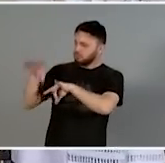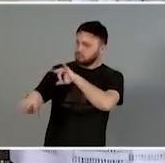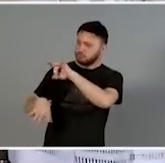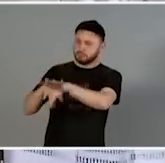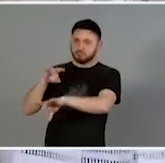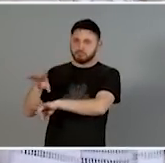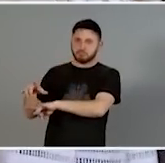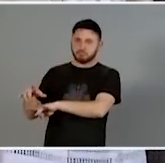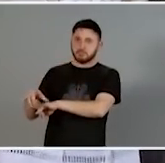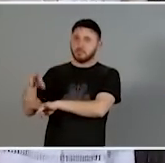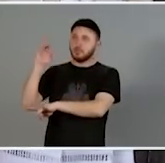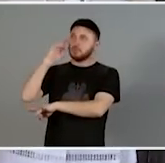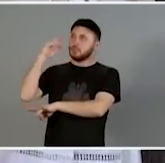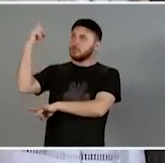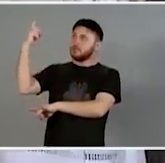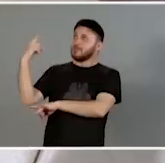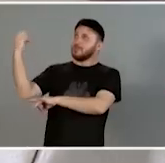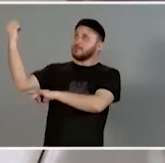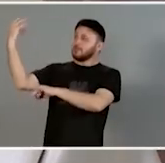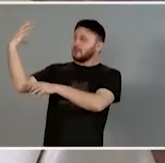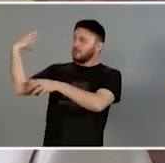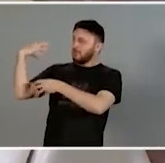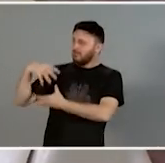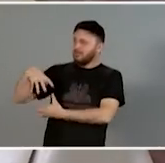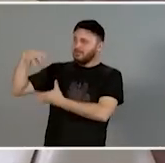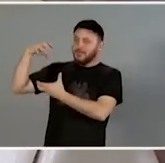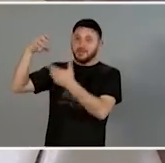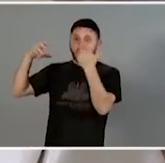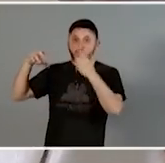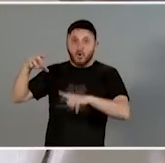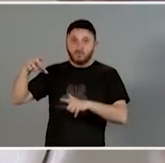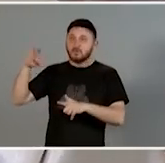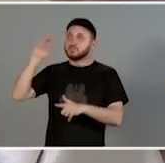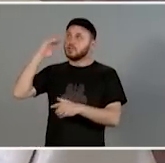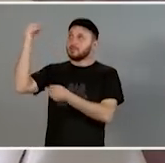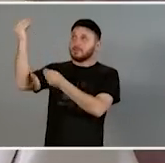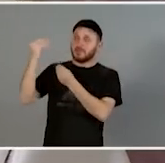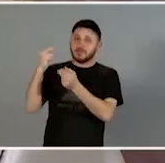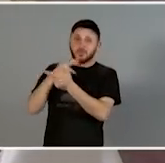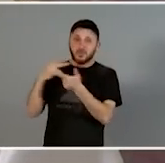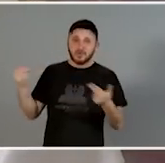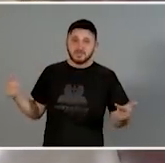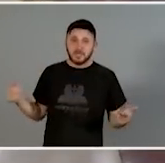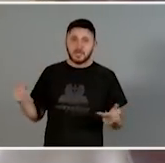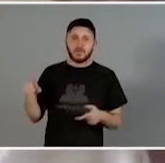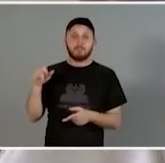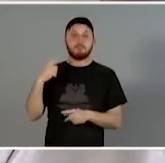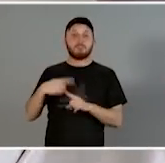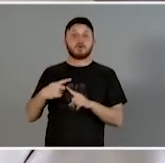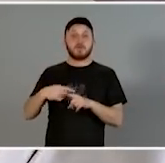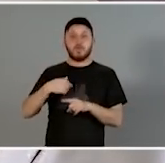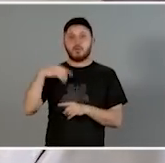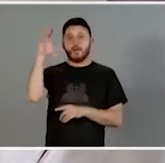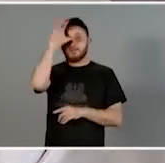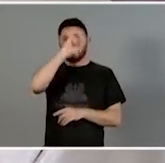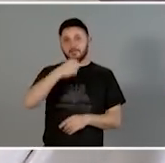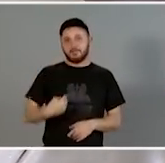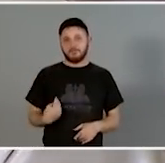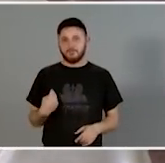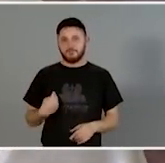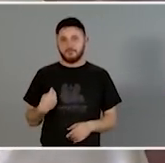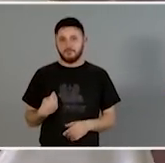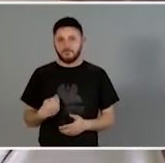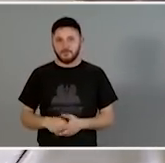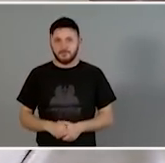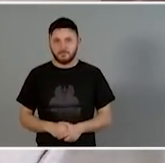o Senhor vai enchendo o meu fardo, e o que Ele vai colocar no meu fardo não